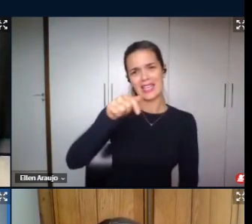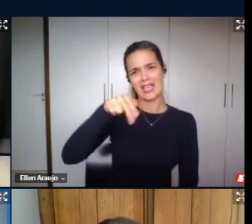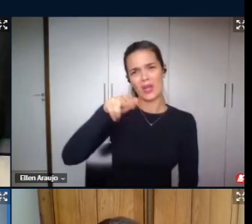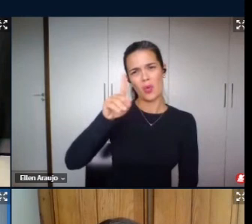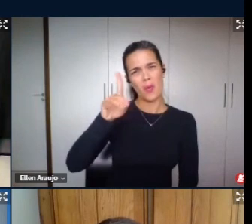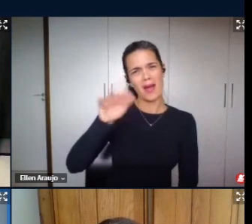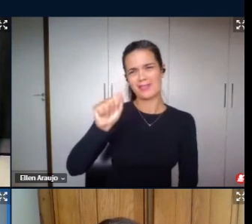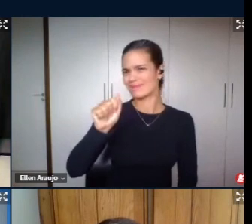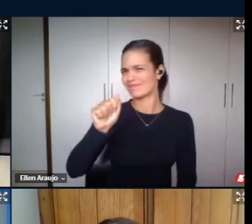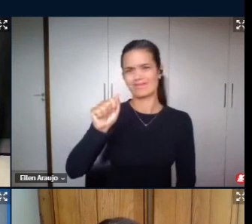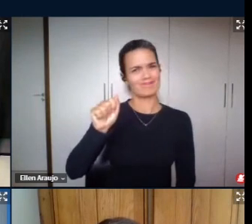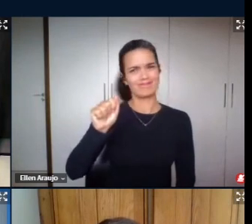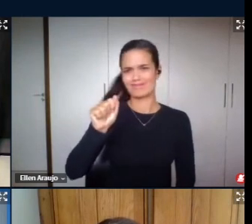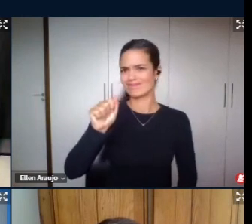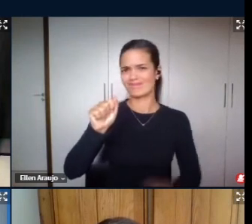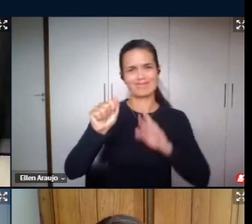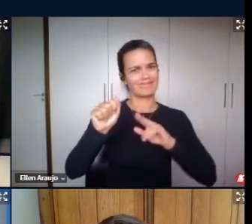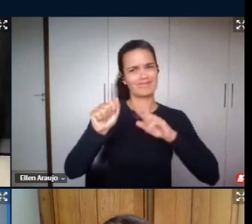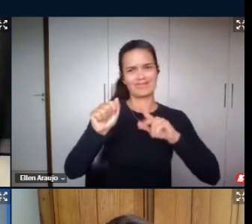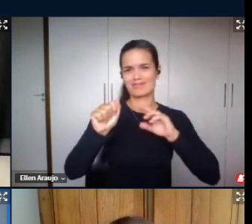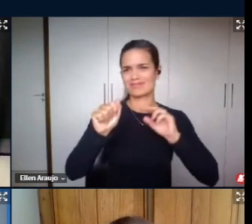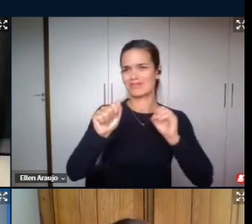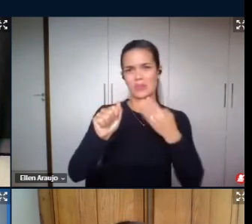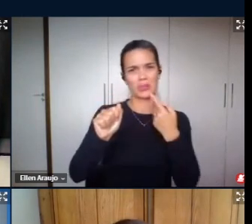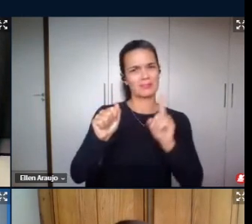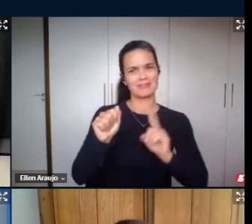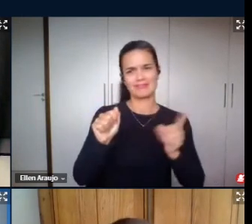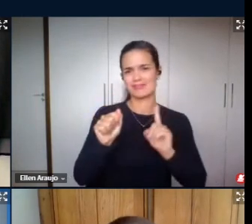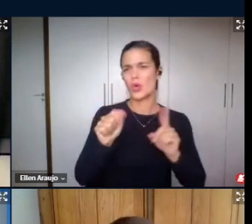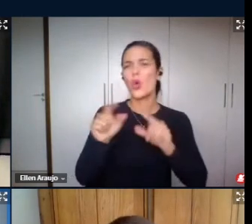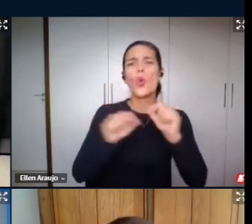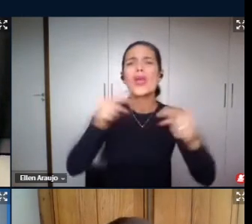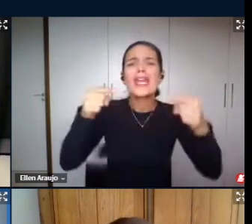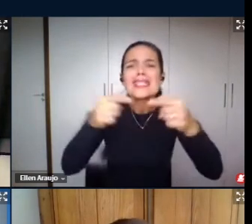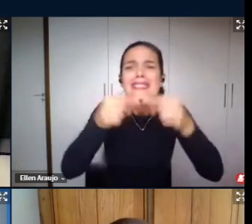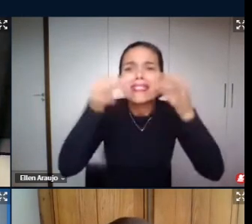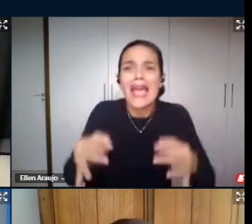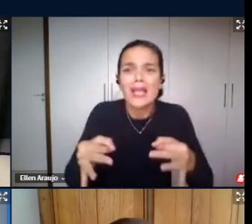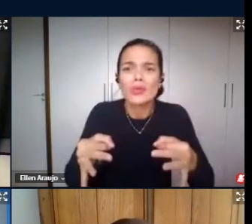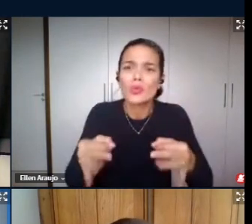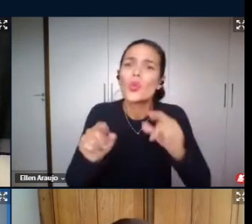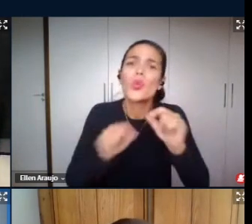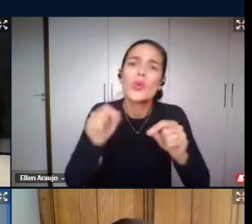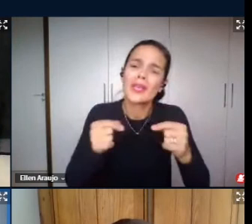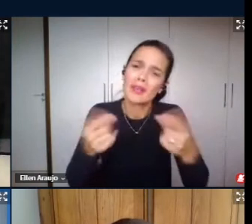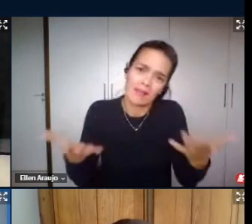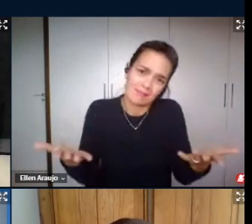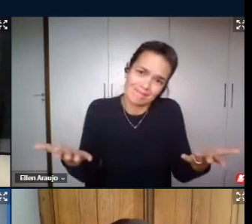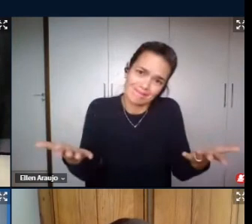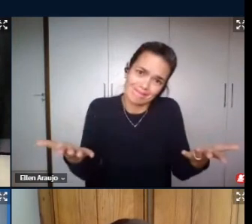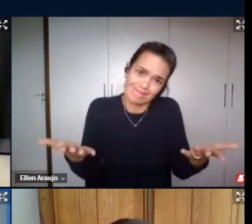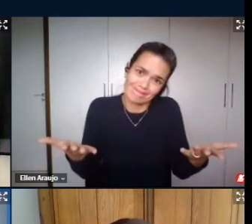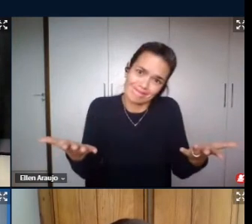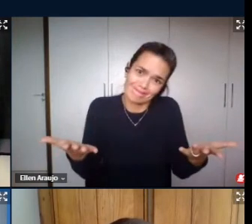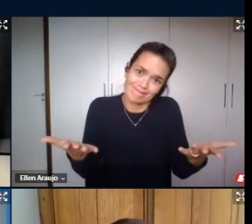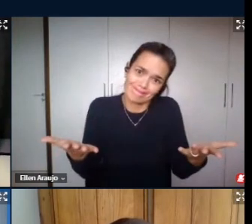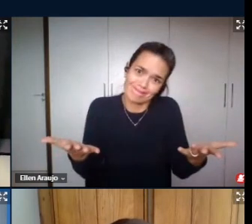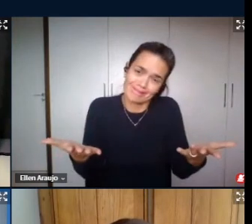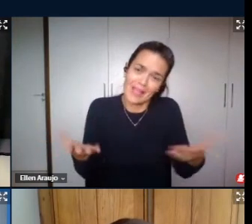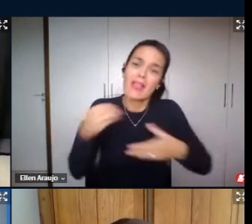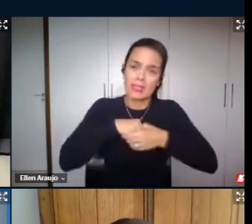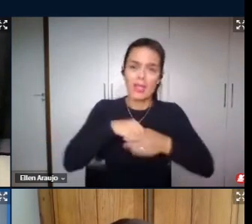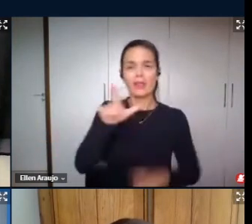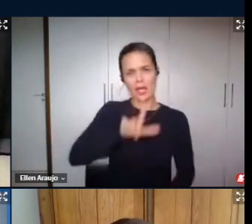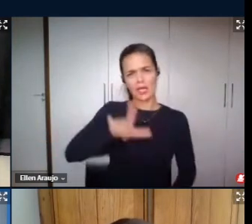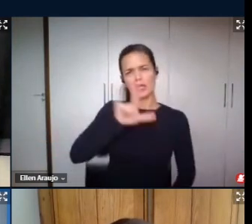O que é adequado? O que é adequação linguística? Então, isso está na literatura já há